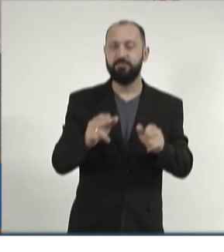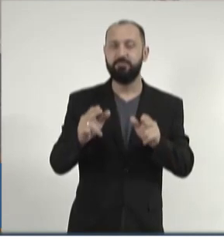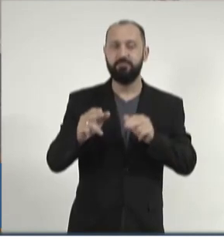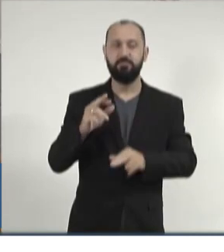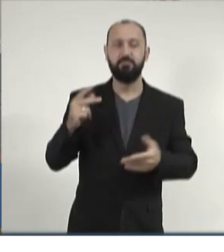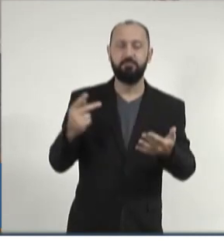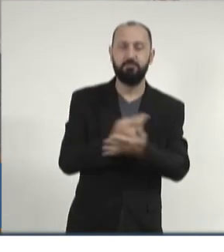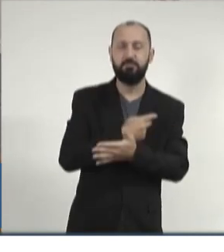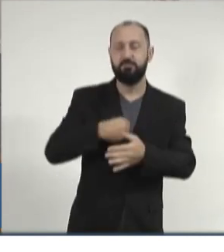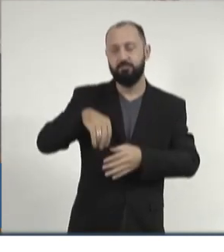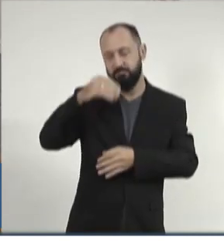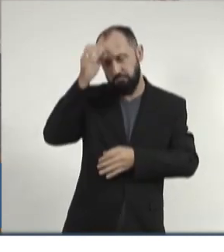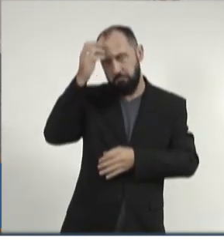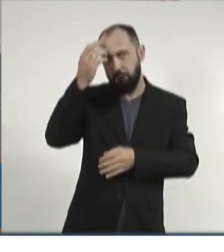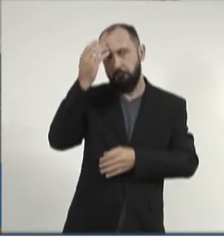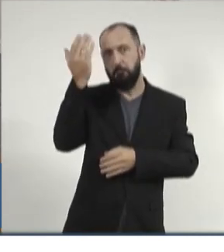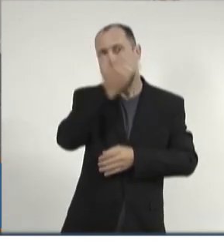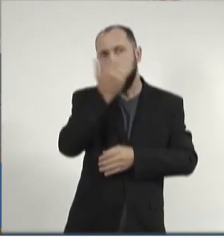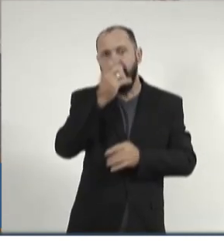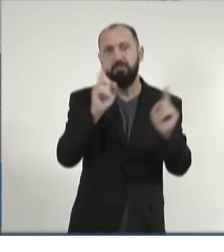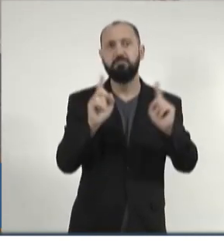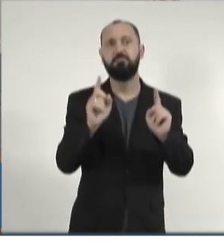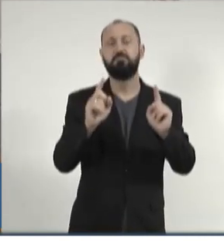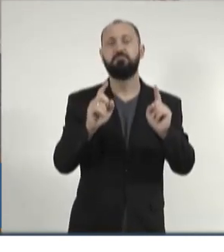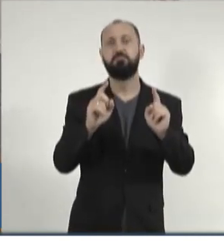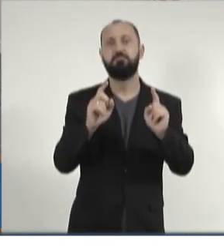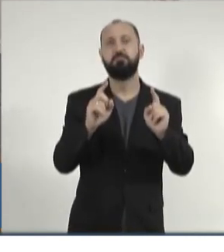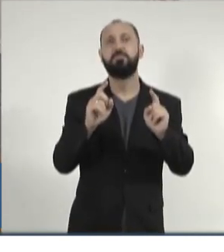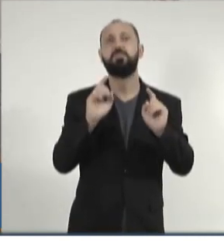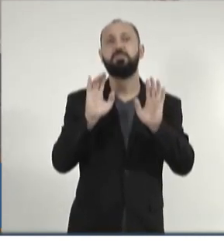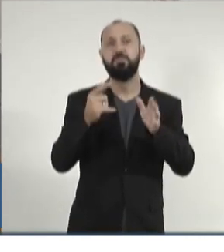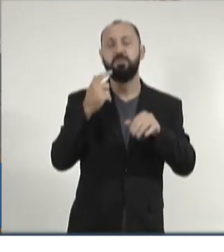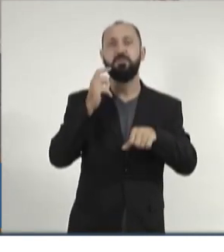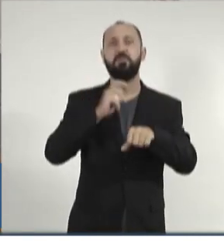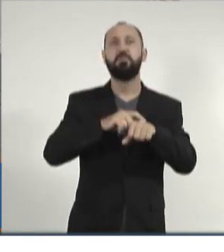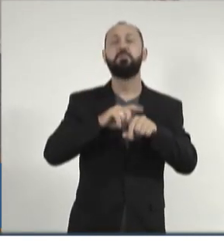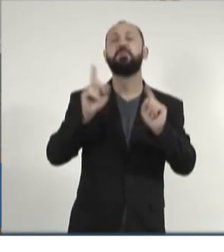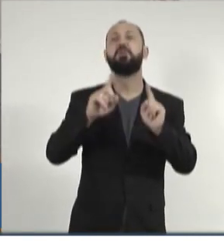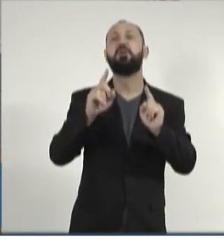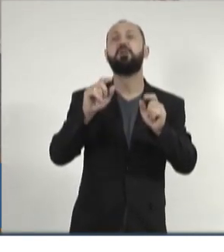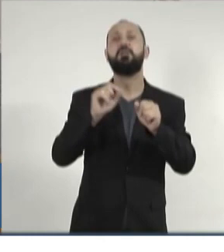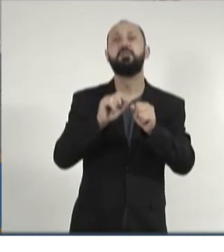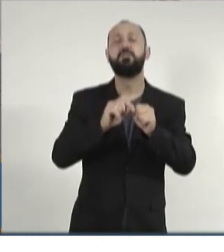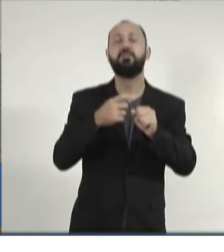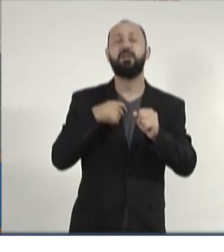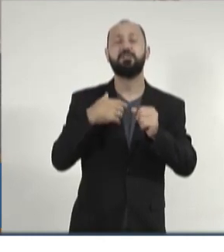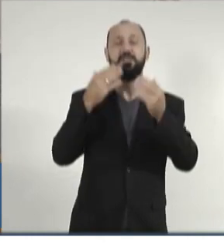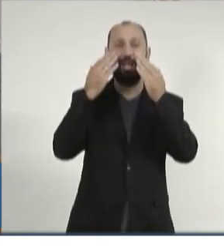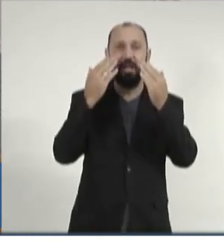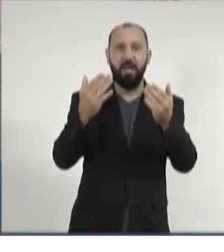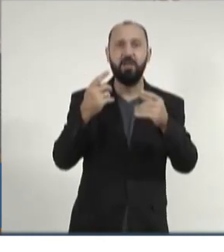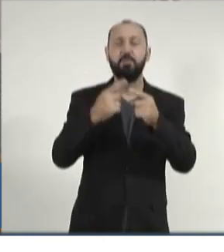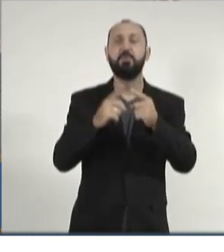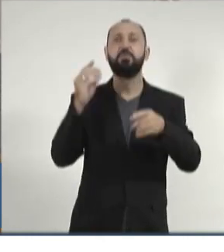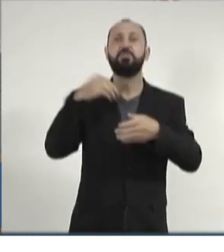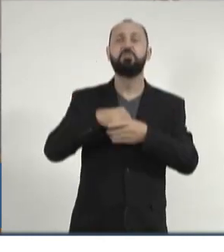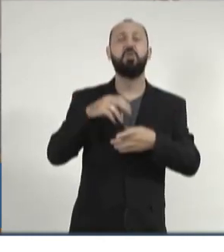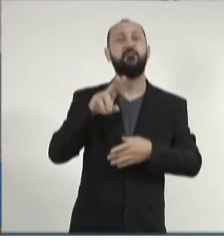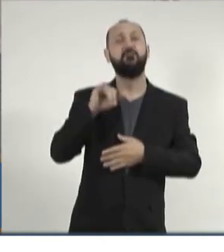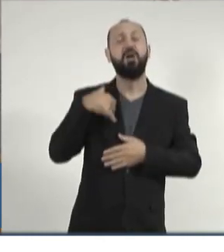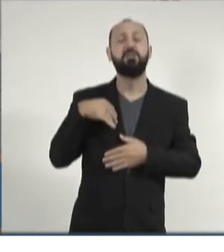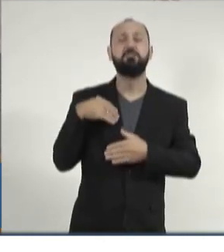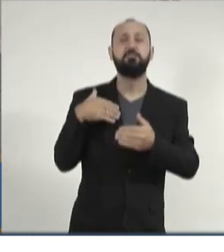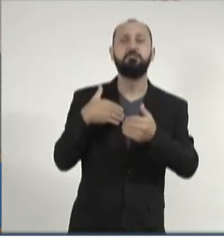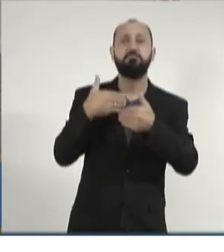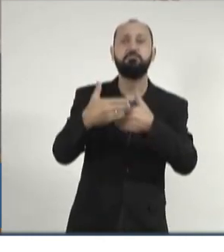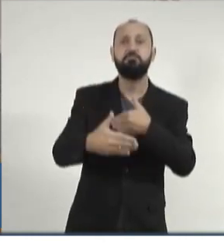desigualdade inconscientemente, porque é assim que a gente reproduz, né? Nós já chegamos num nível aqui que a gente não faz isso deliberadamente, a gente simplesmente vai, porque